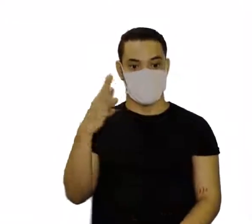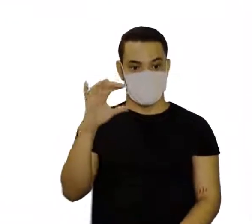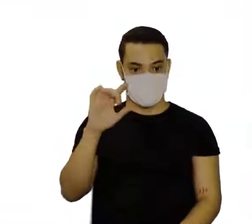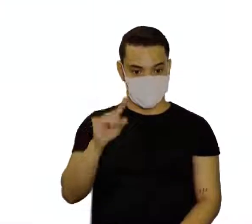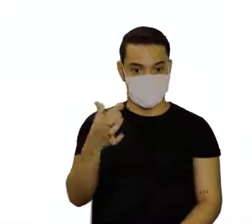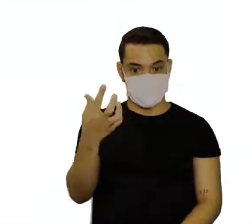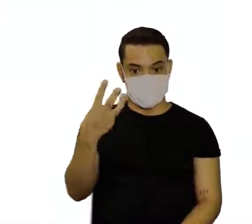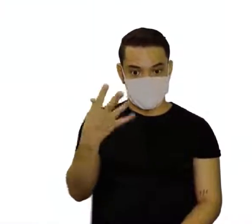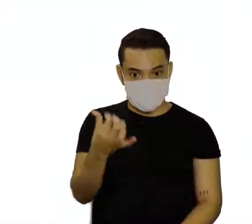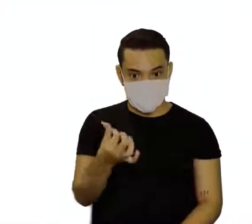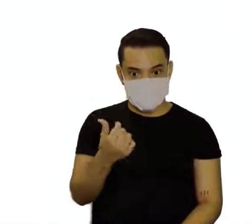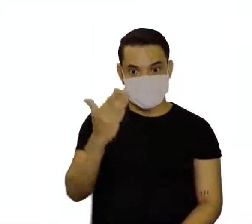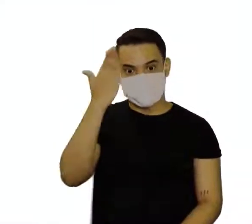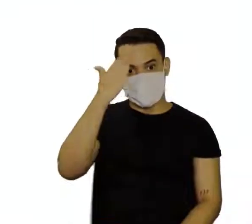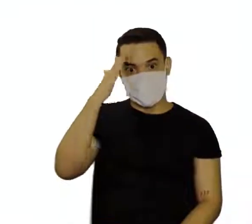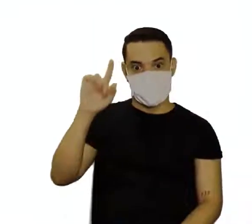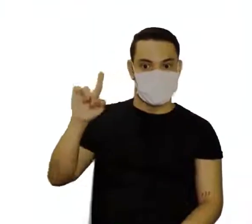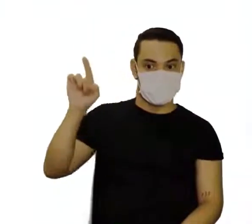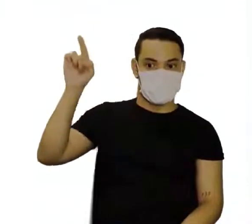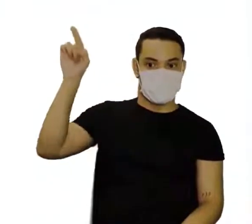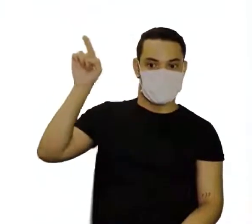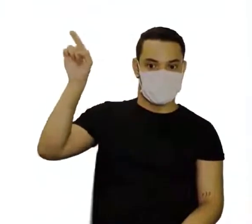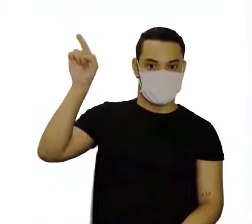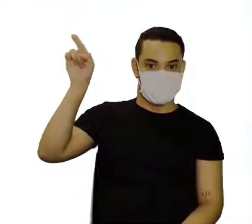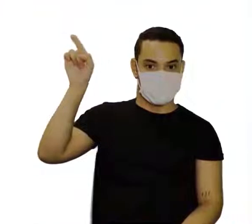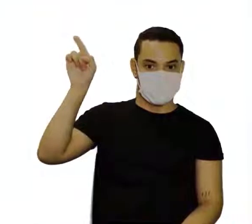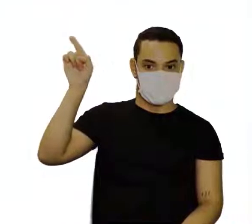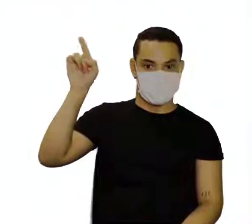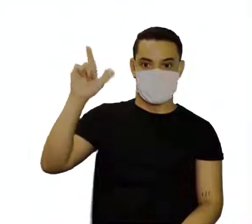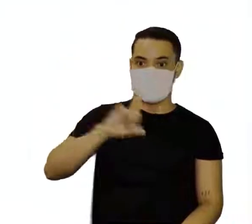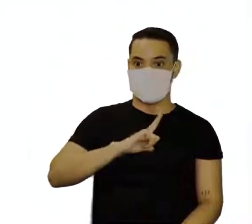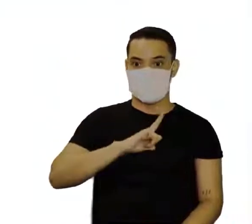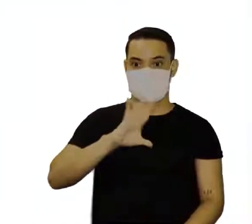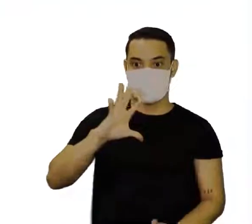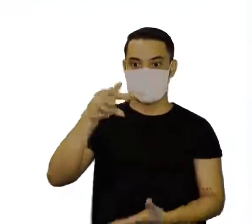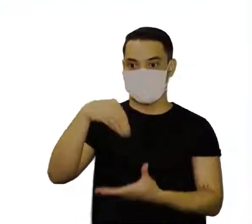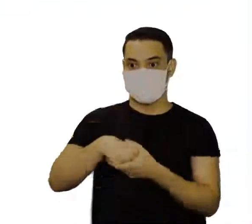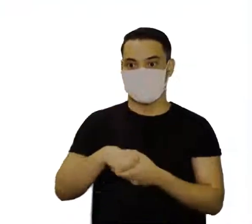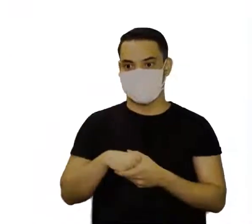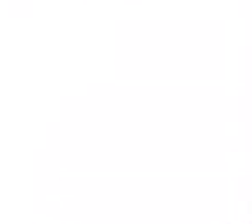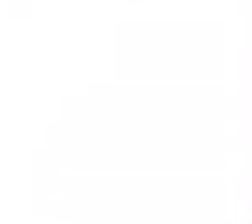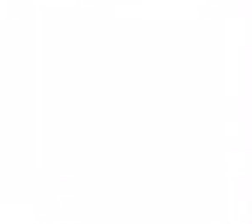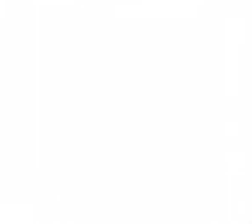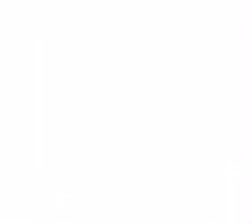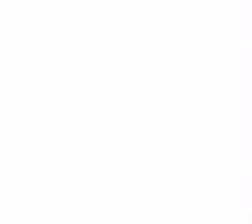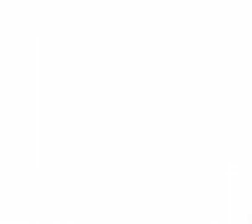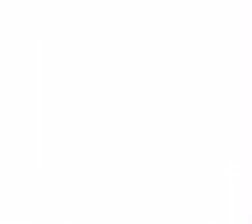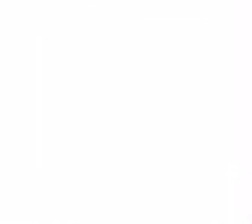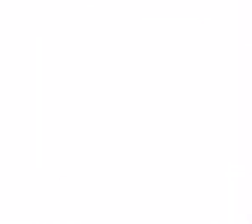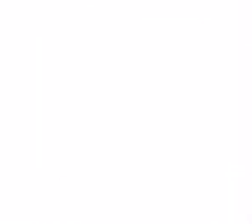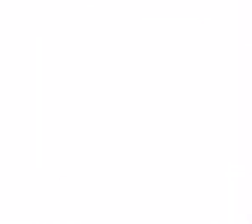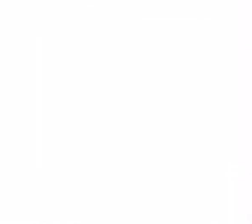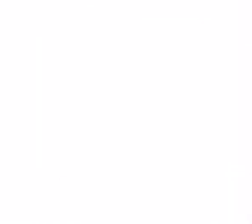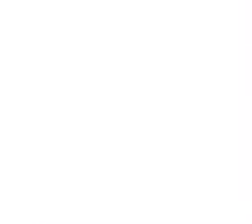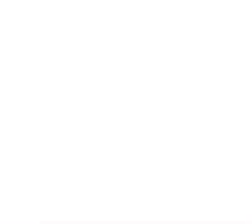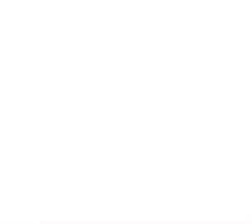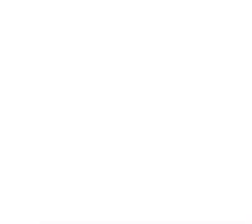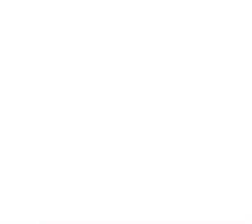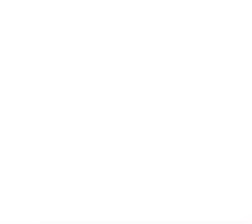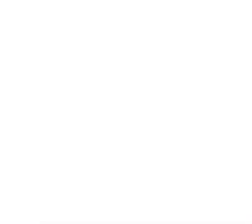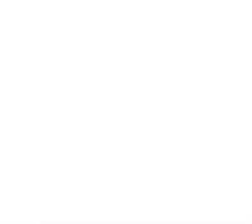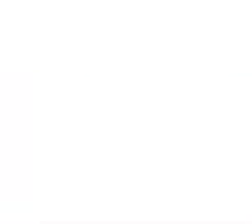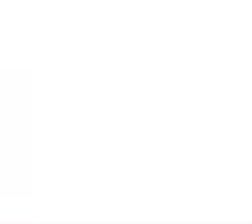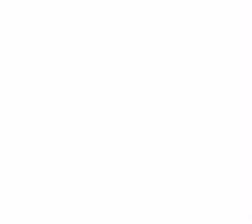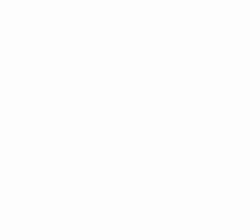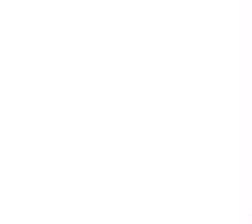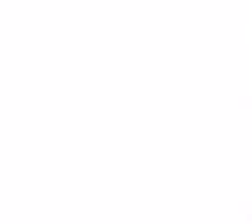Como que eu vou saber isso? Só é você olhar aqui, ó. Só é você fazer a relação entre